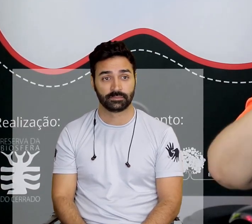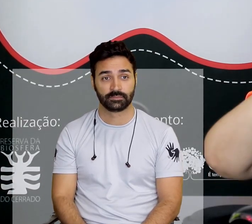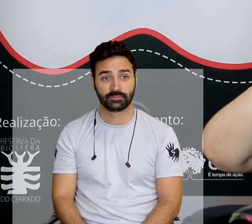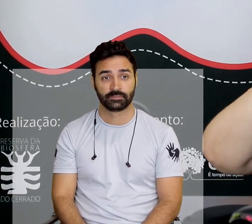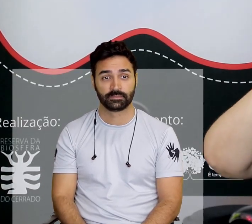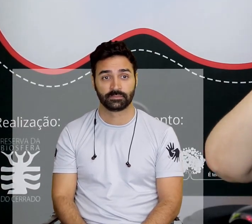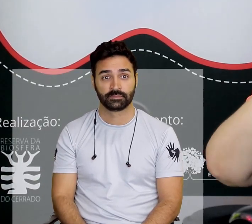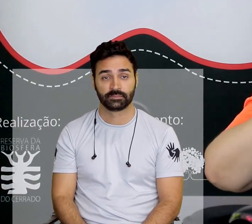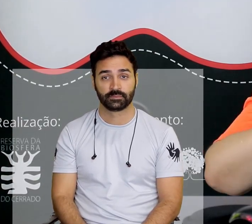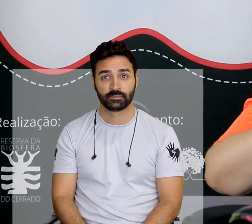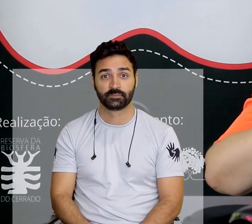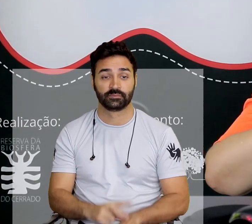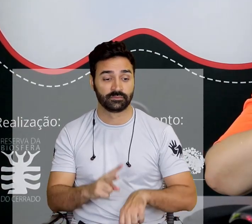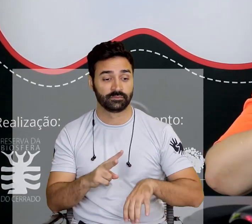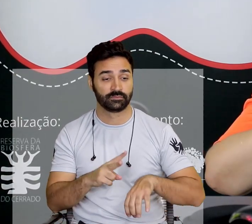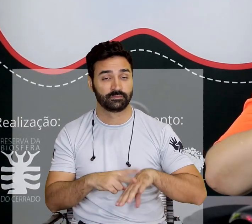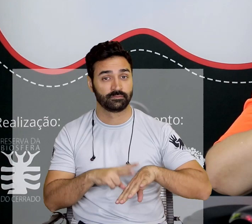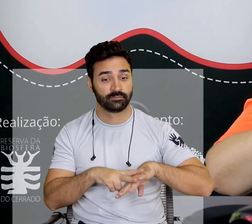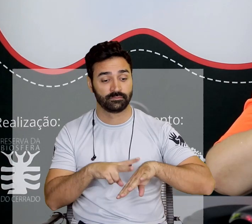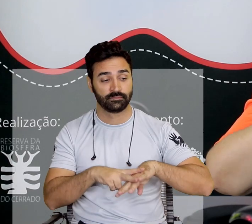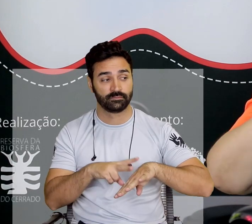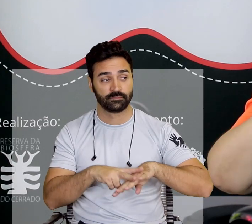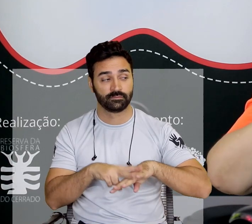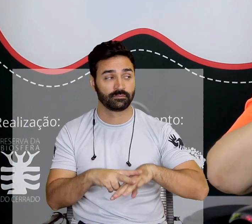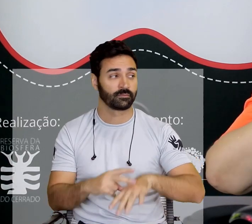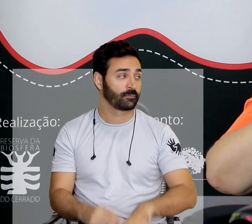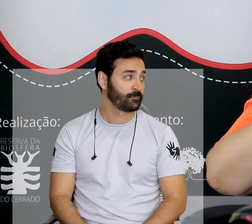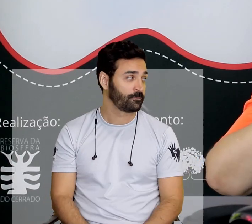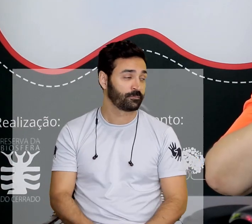a letra V, ó.